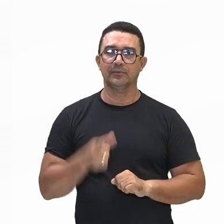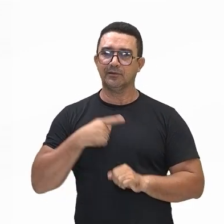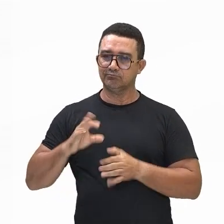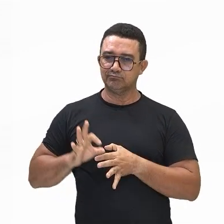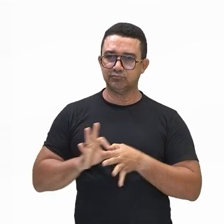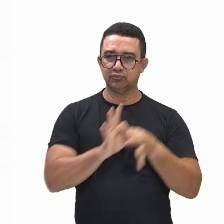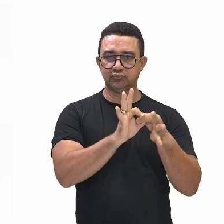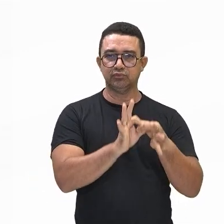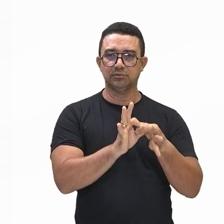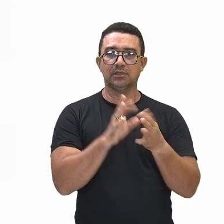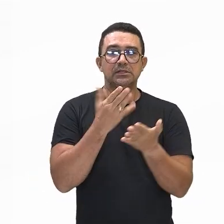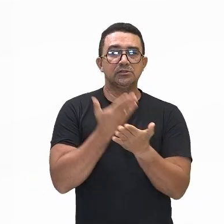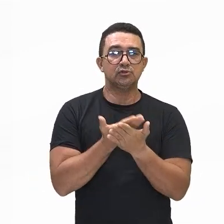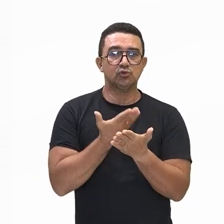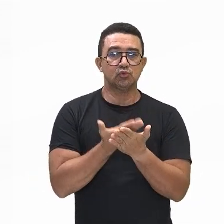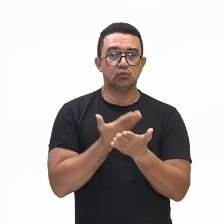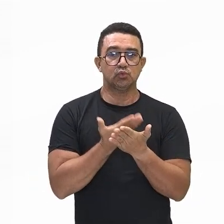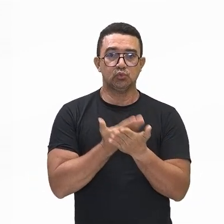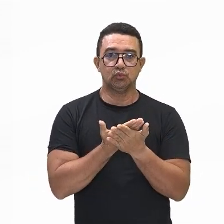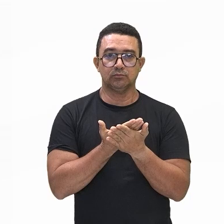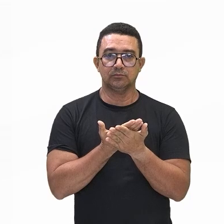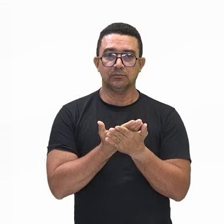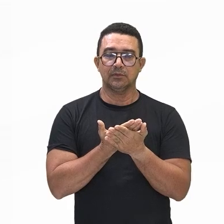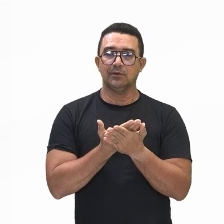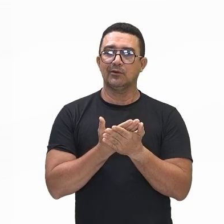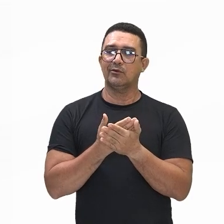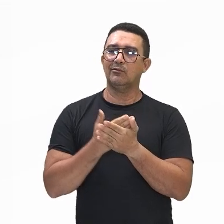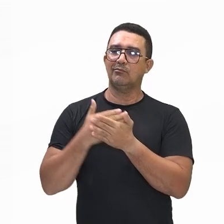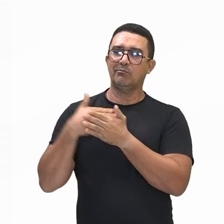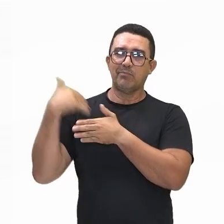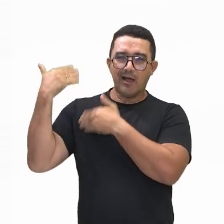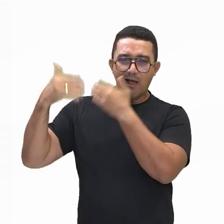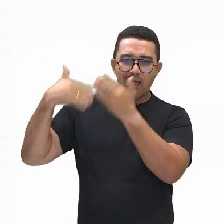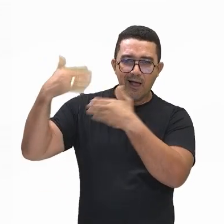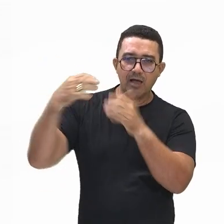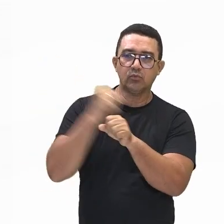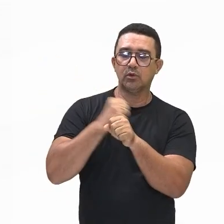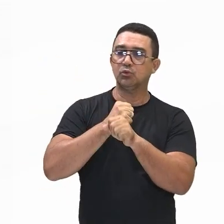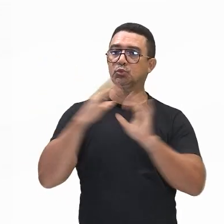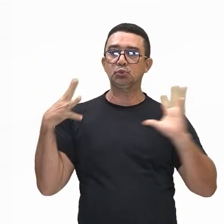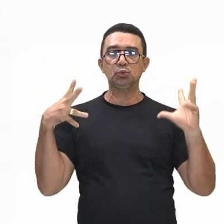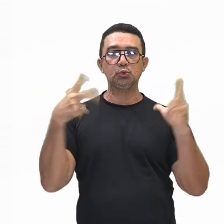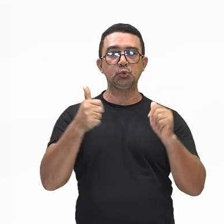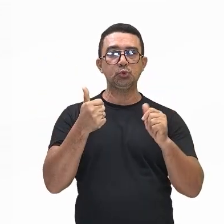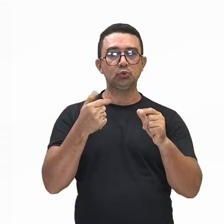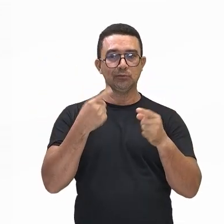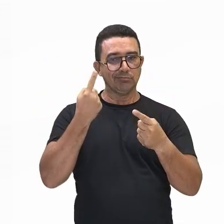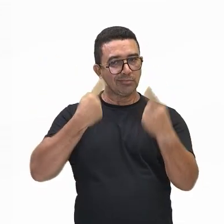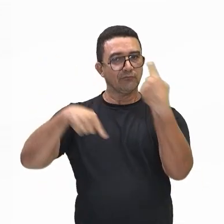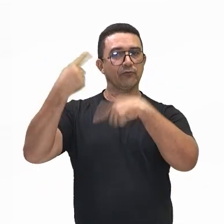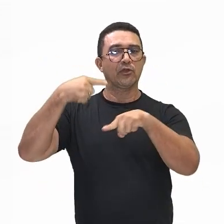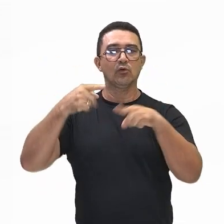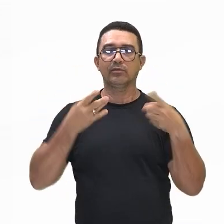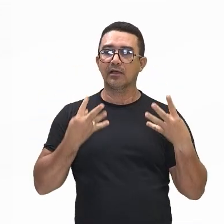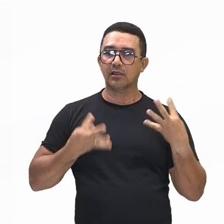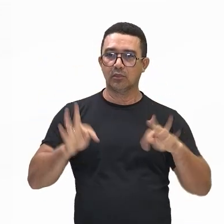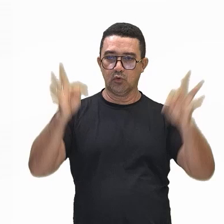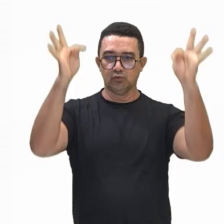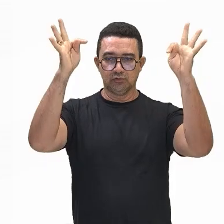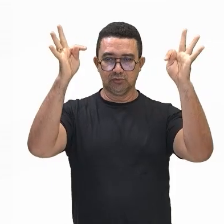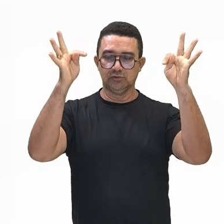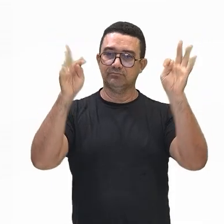de estudos, né? Hoje em dia, com o passar dos anos, tudo foi se desenvolvendo, a tecnologia, né,